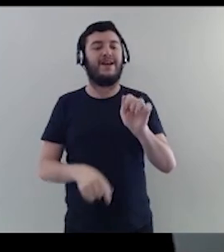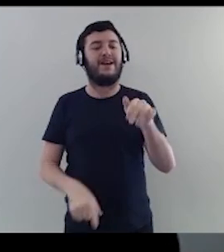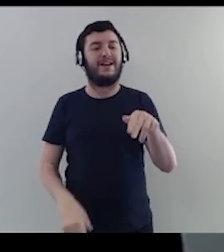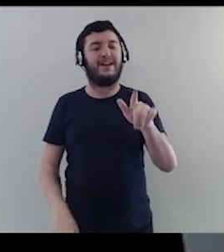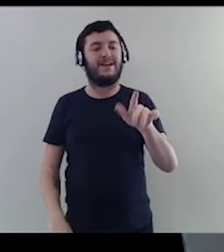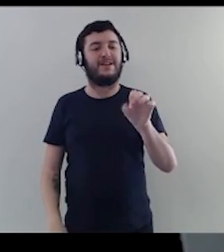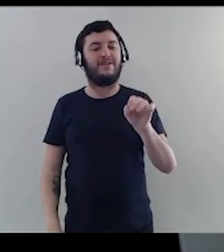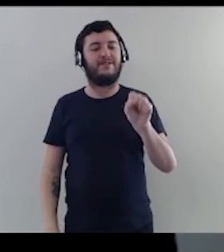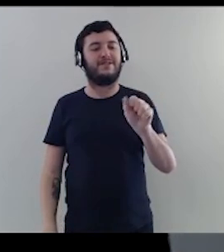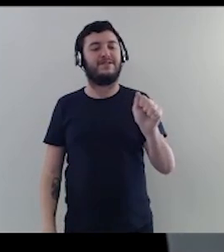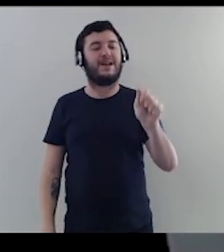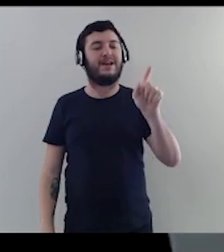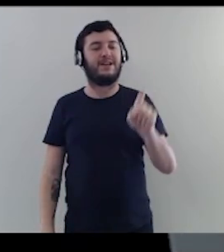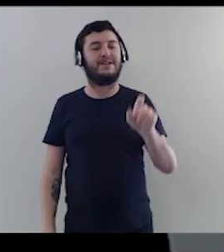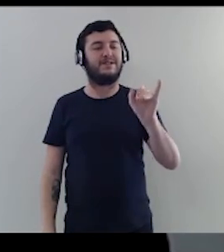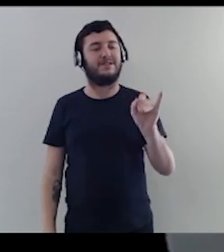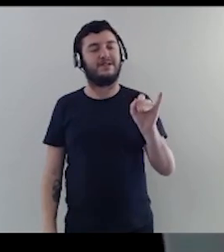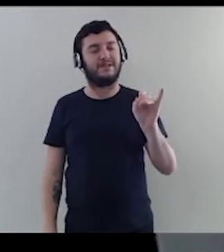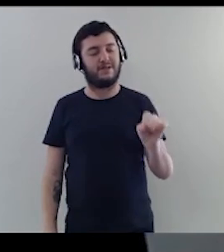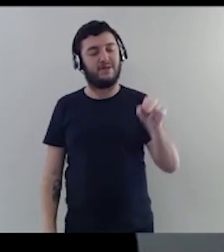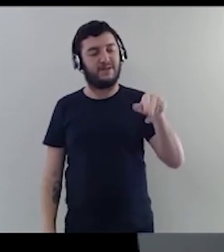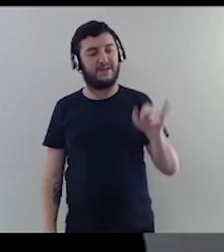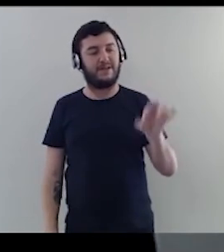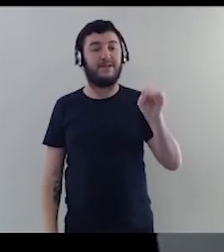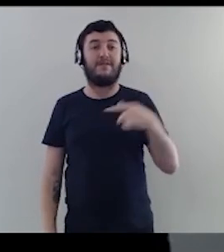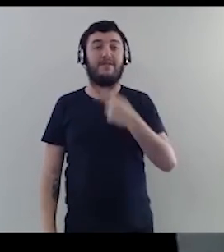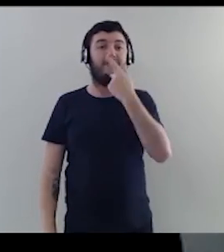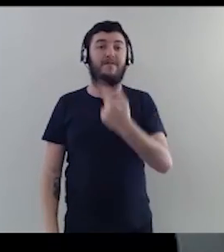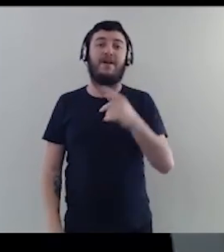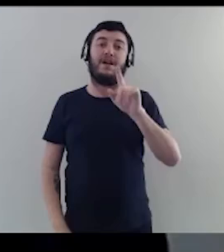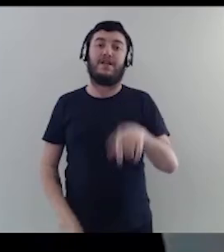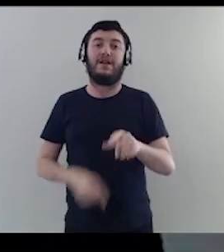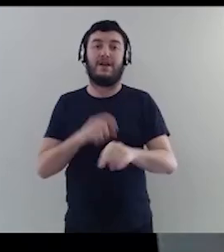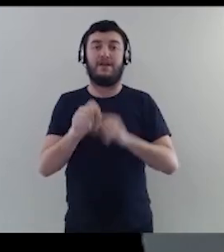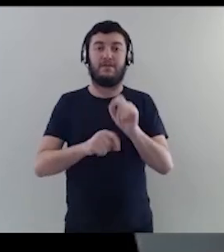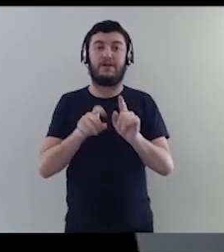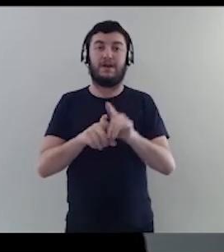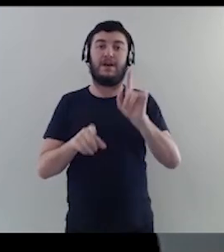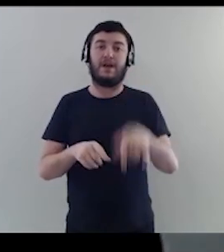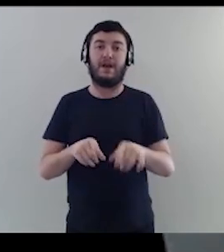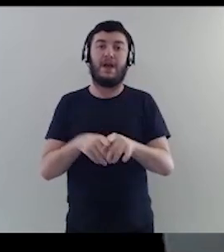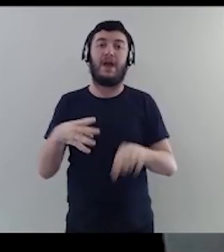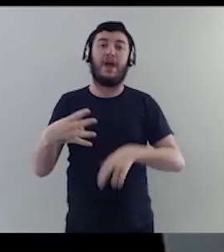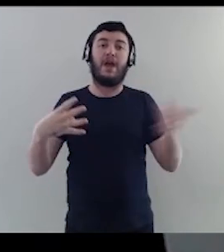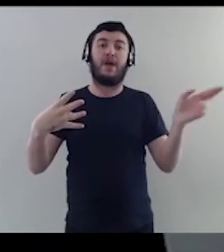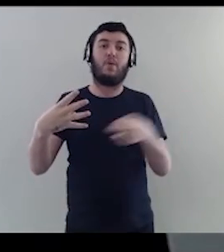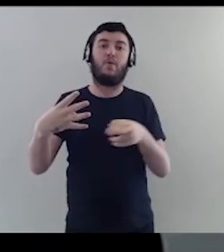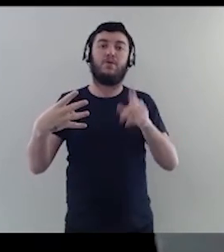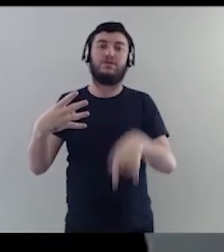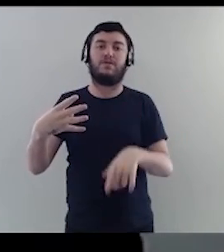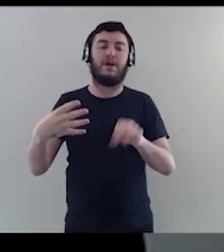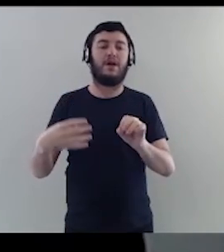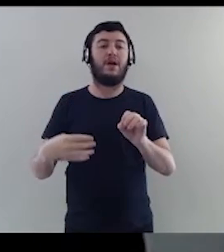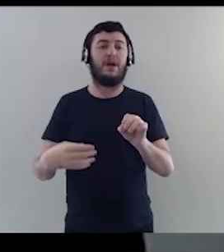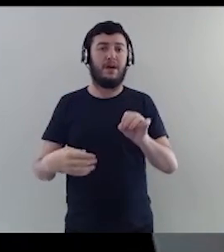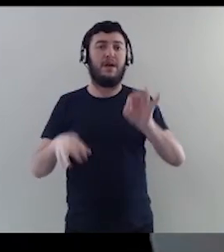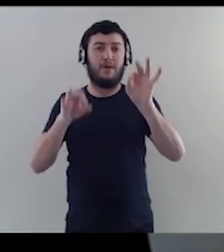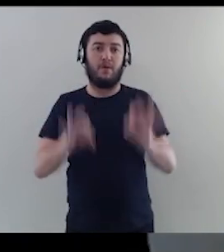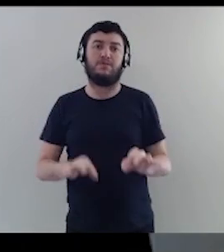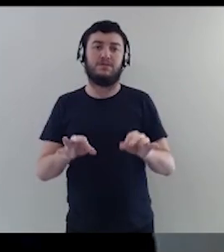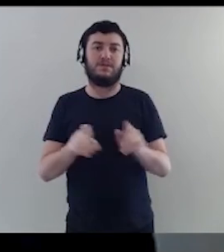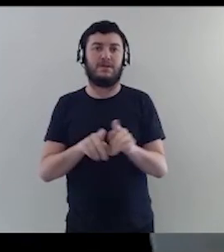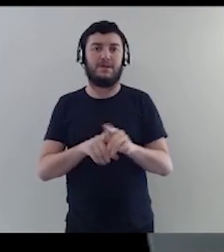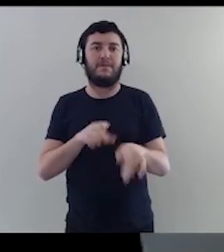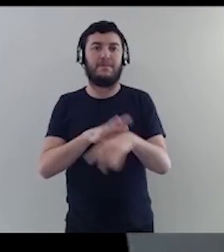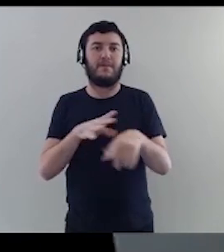prospective overruling, que significa que, se em sede de recurso extraordinário se entender por adequada uma alteração brusca de jurisprudência,